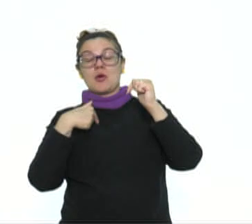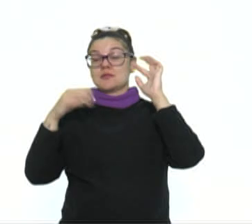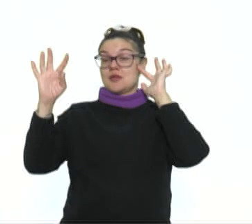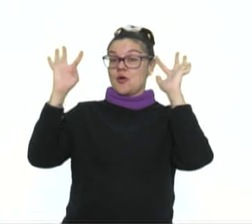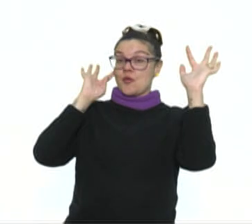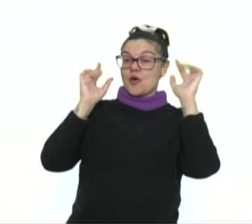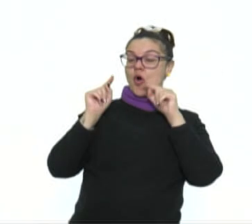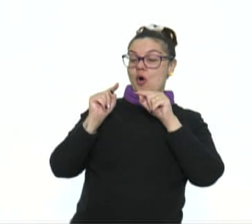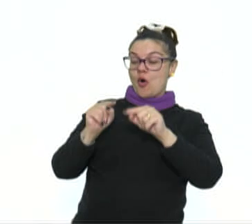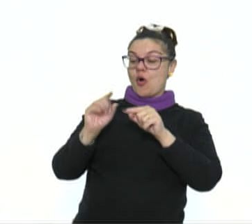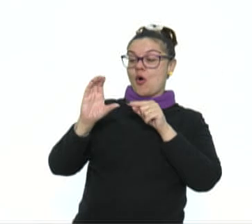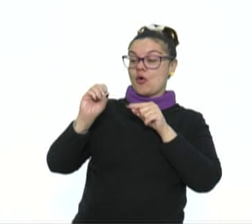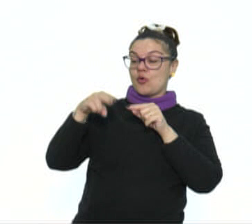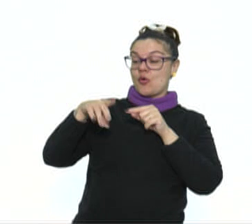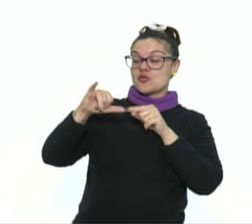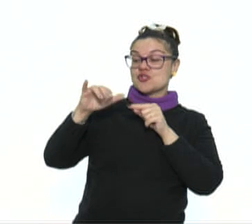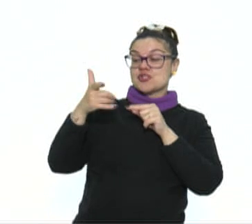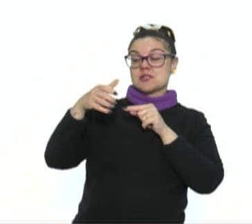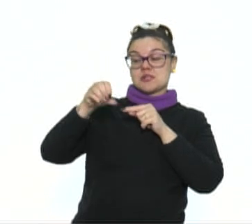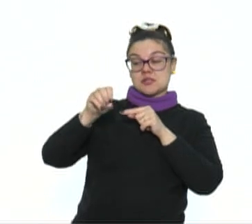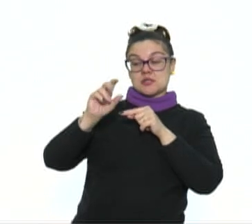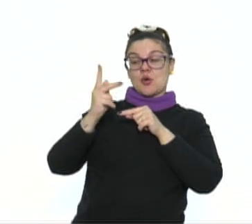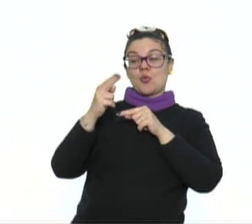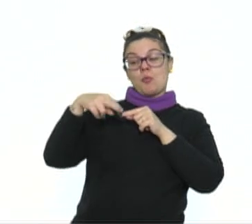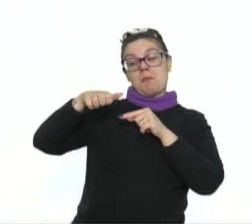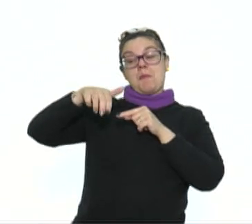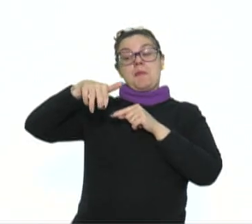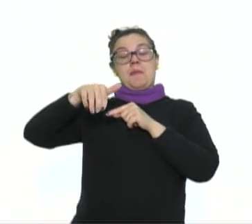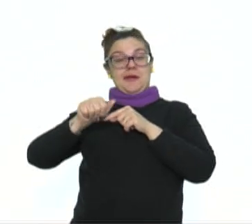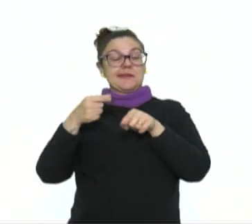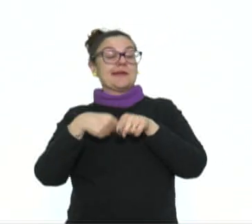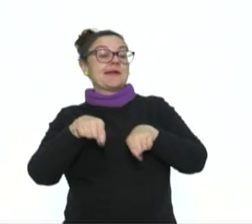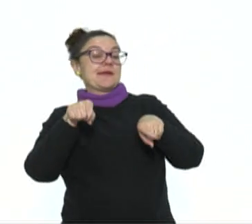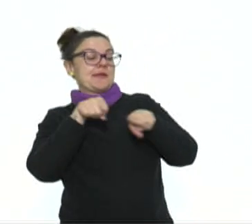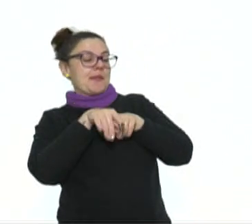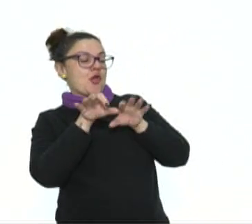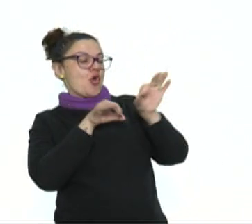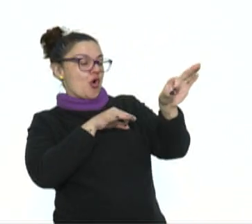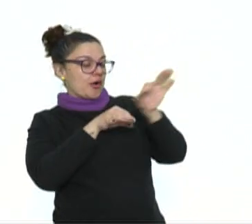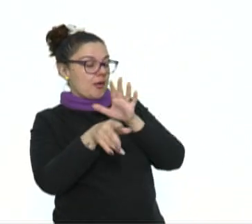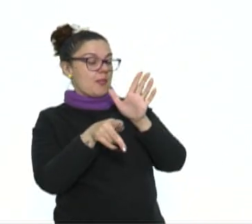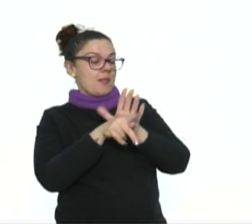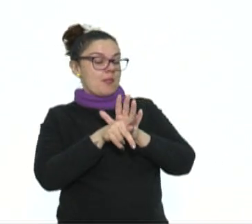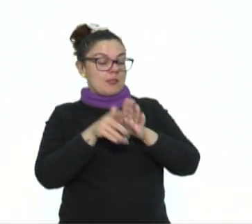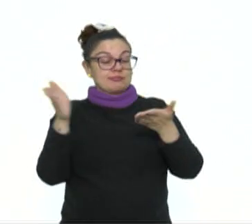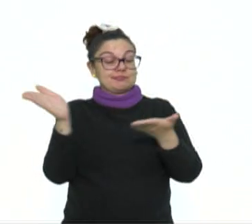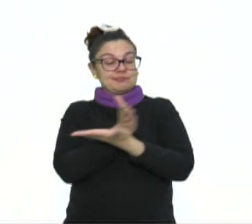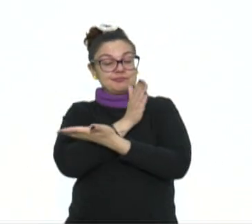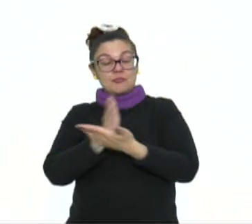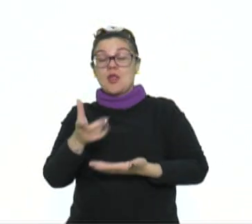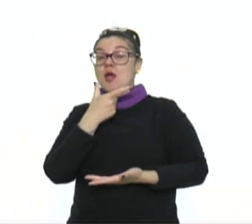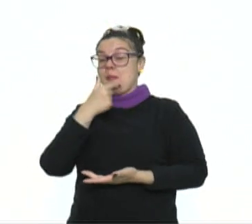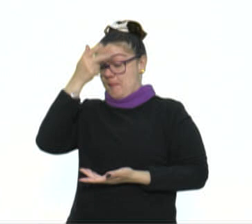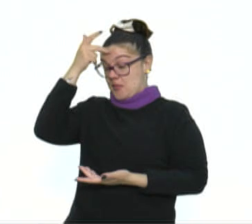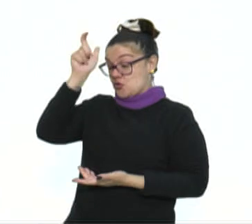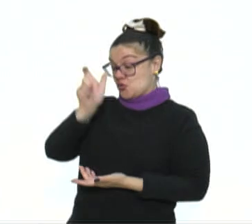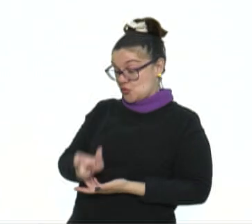sobre a condição humana e a elaboração de um mecanismo distintivo entre homens e